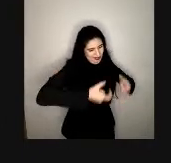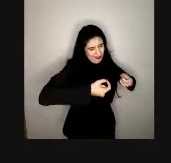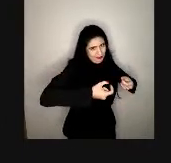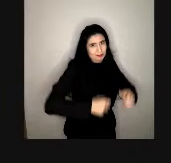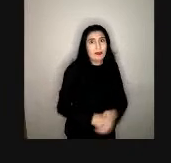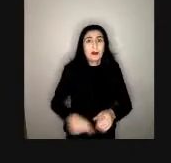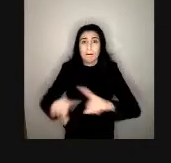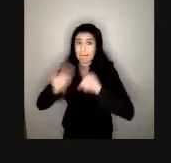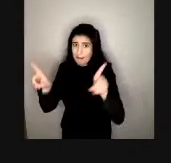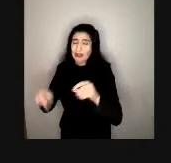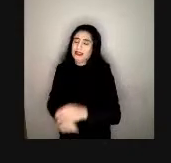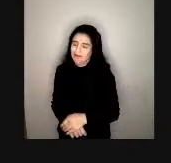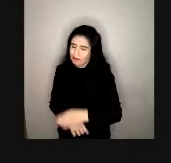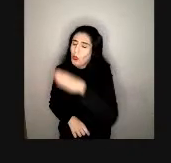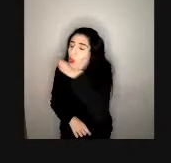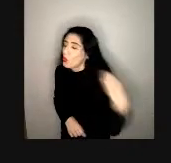falecido.